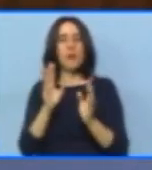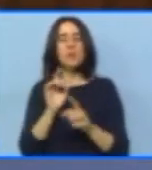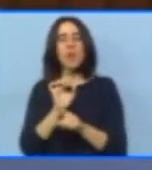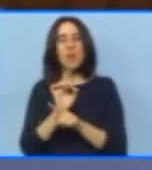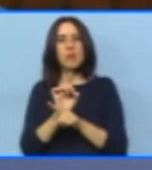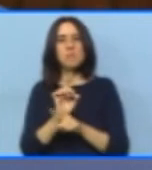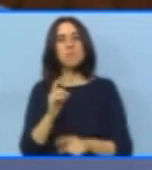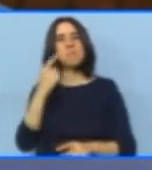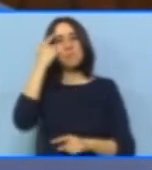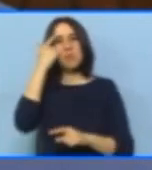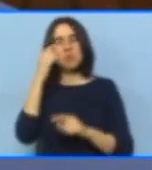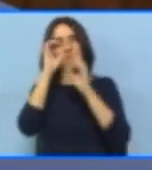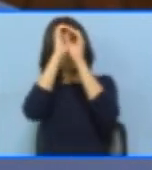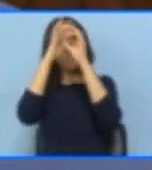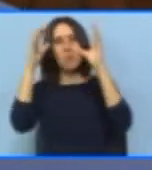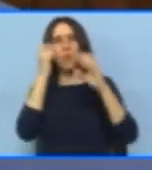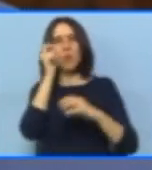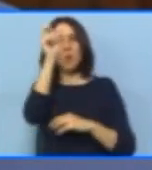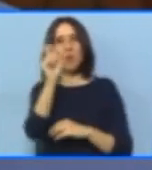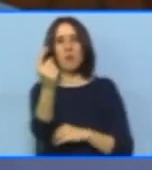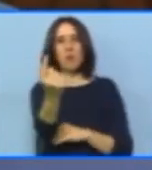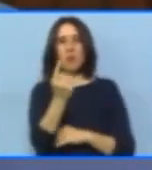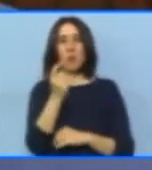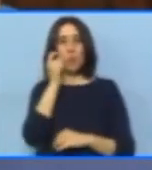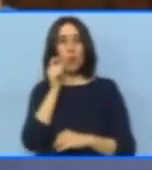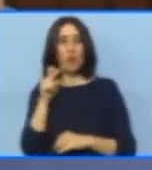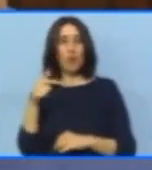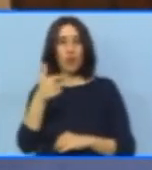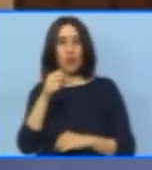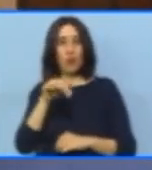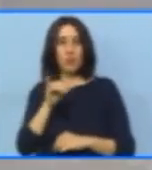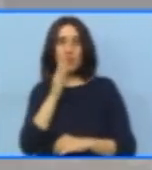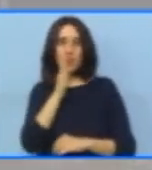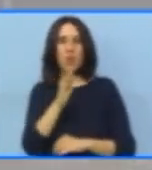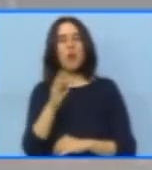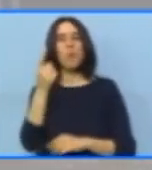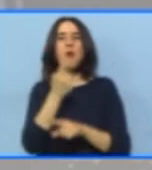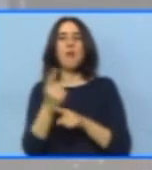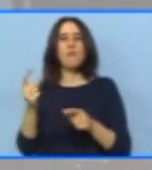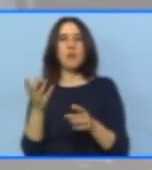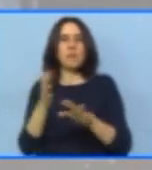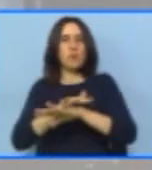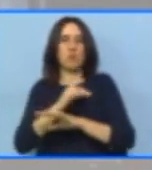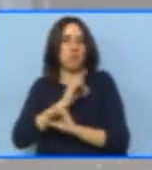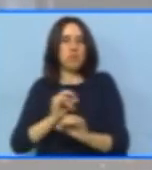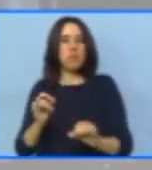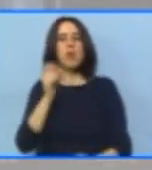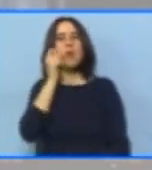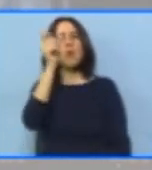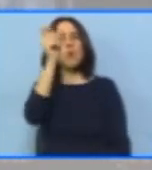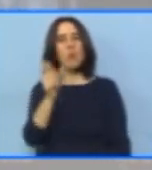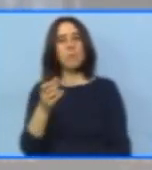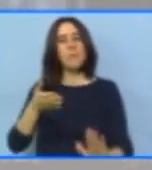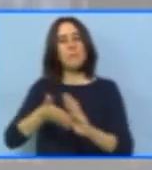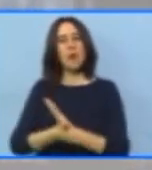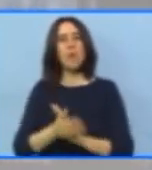que chegava um homem, como dizia o António, não se faz uma revolução, uma mudança com uma pessoa só, que chegava um homem que em 4 anos mudava uma estrutura com o peso